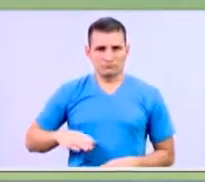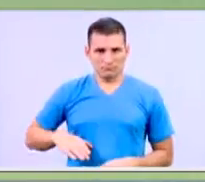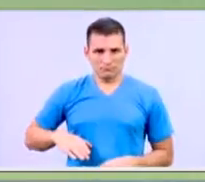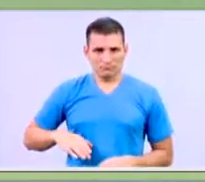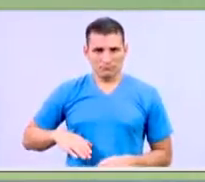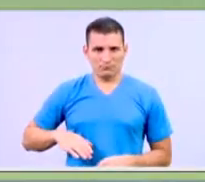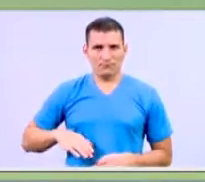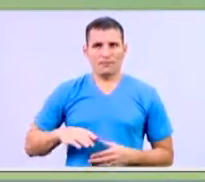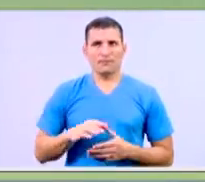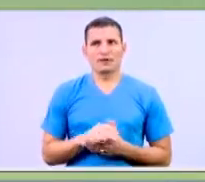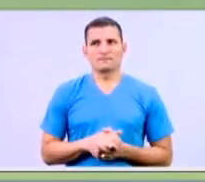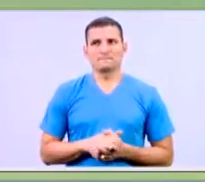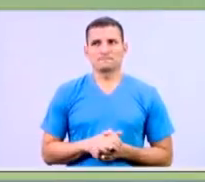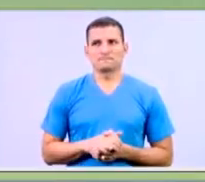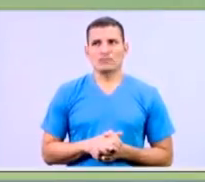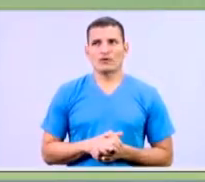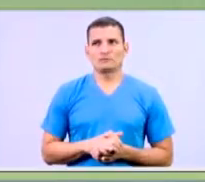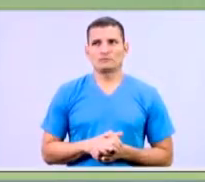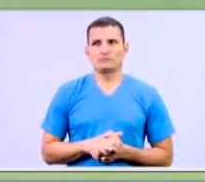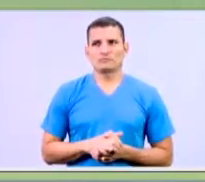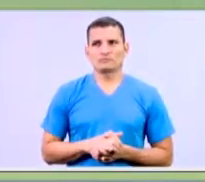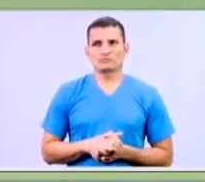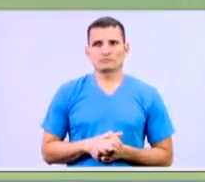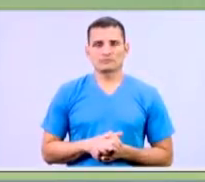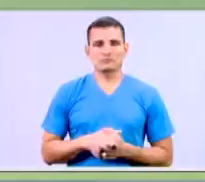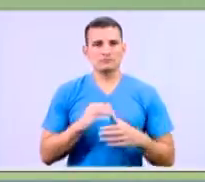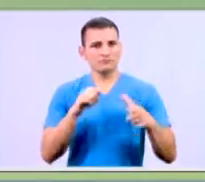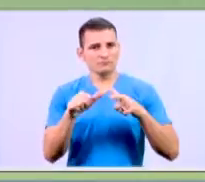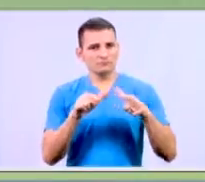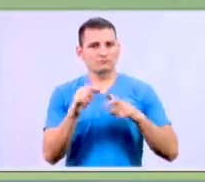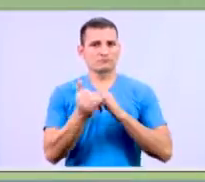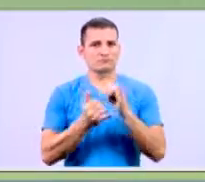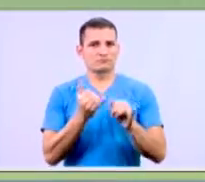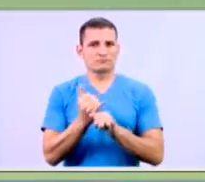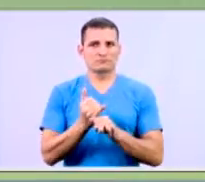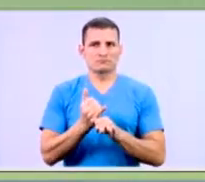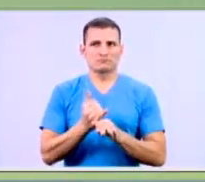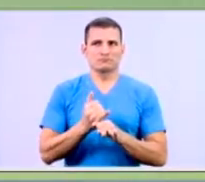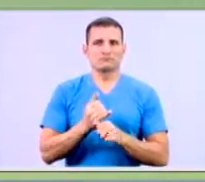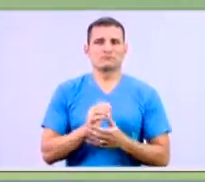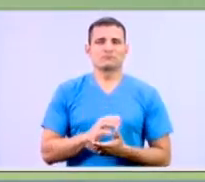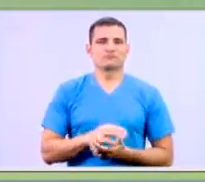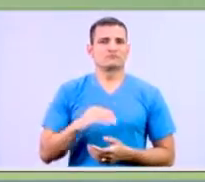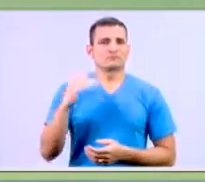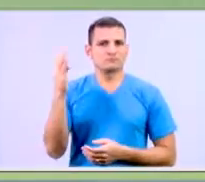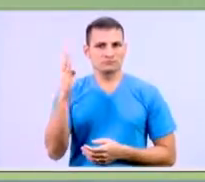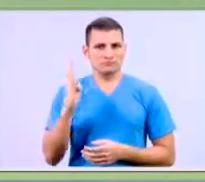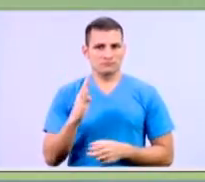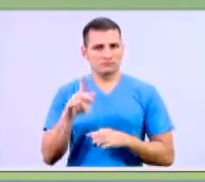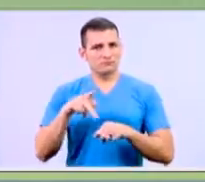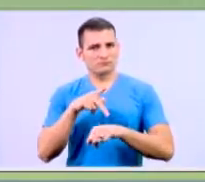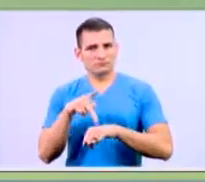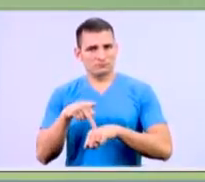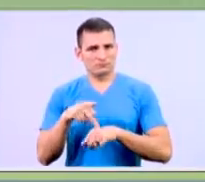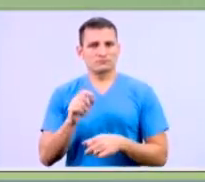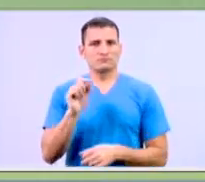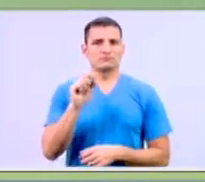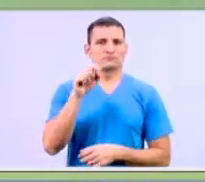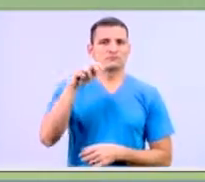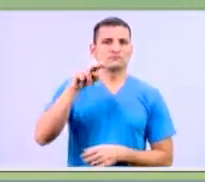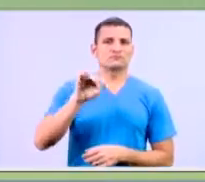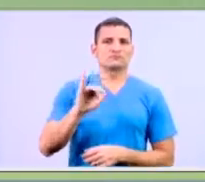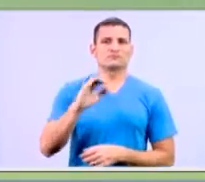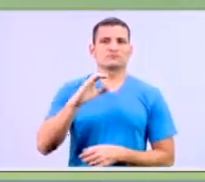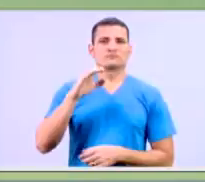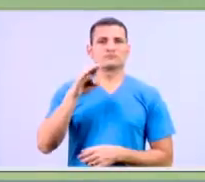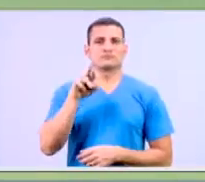integrar as iniciativas e serviços da internet no Brasil, no país. Bom, o que o NIC-BR então ele faz aí?